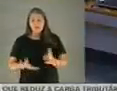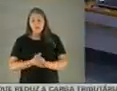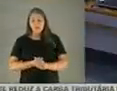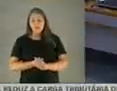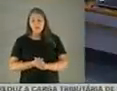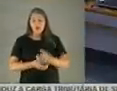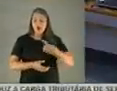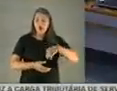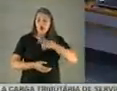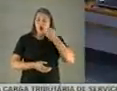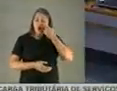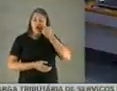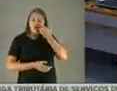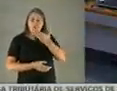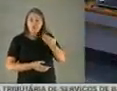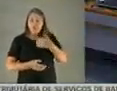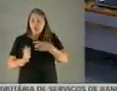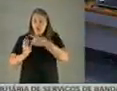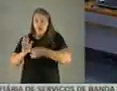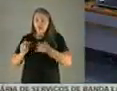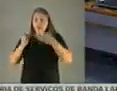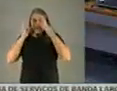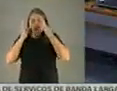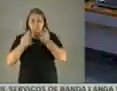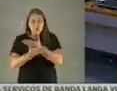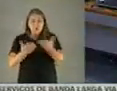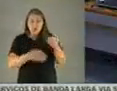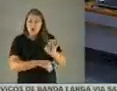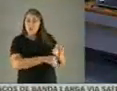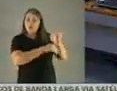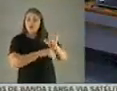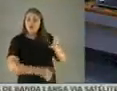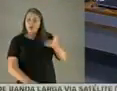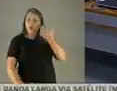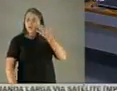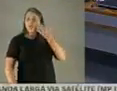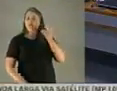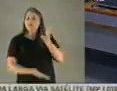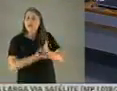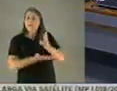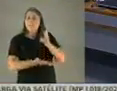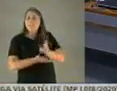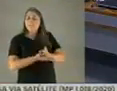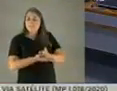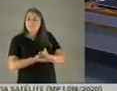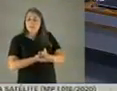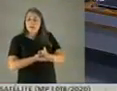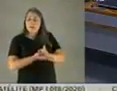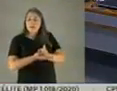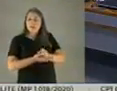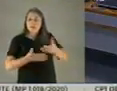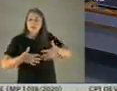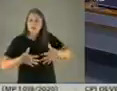no banco de testemunho o governador do teu estado, quero ver se Vossa Excelência terá essa mesma animosidade para enfrentá-lo.